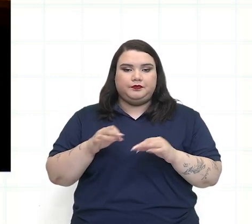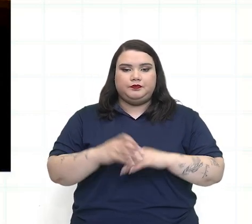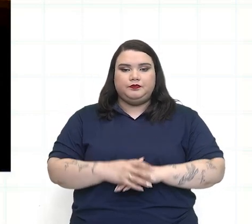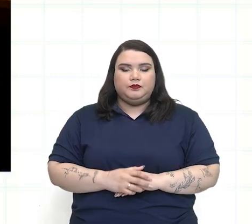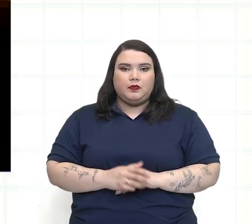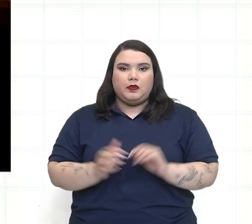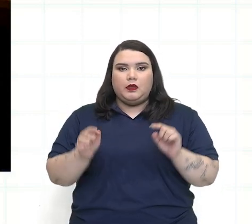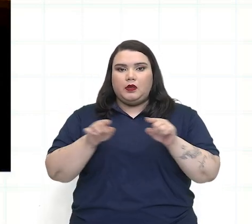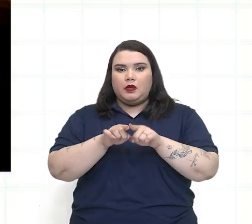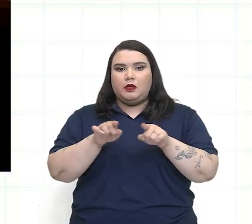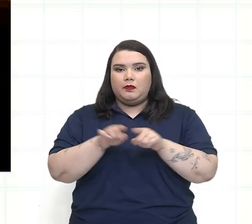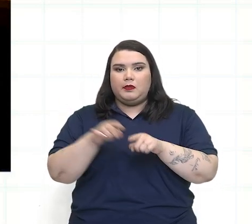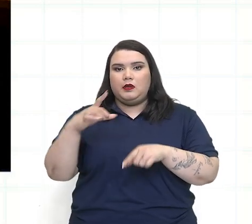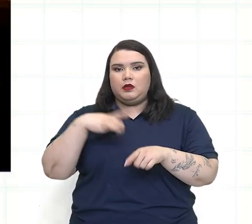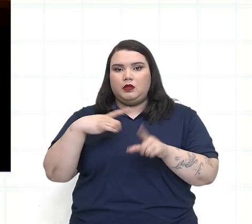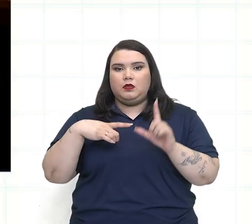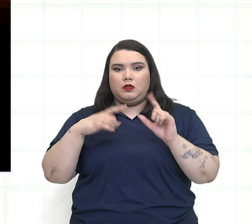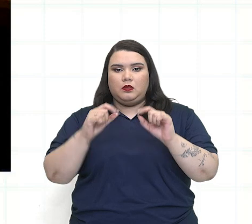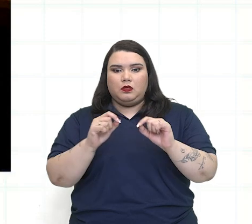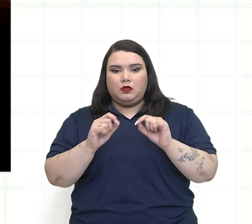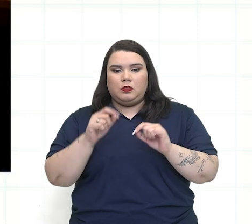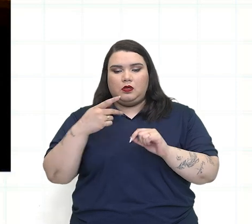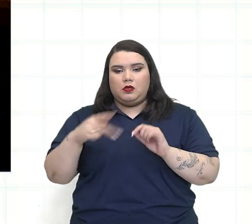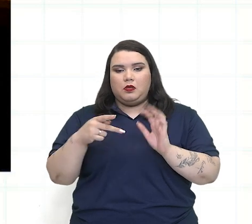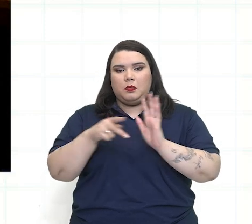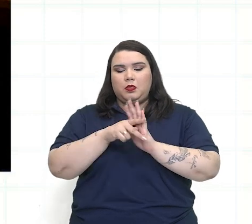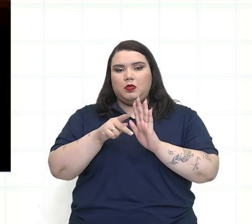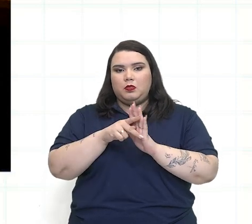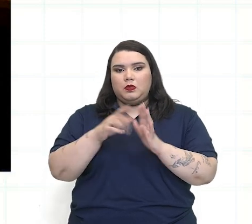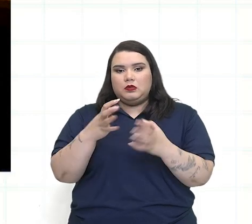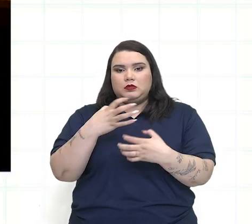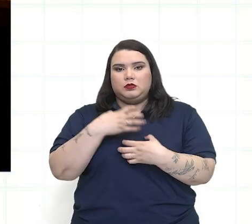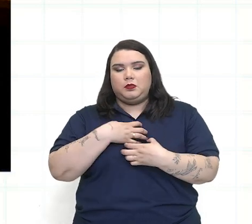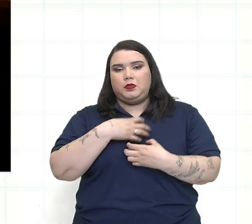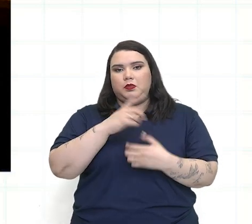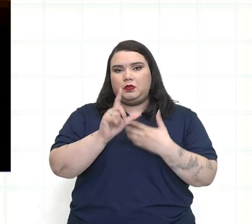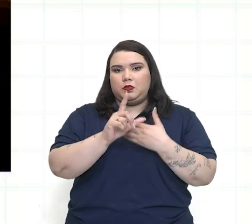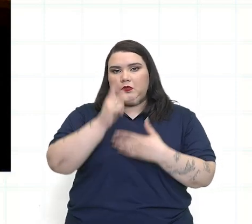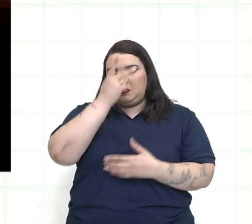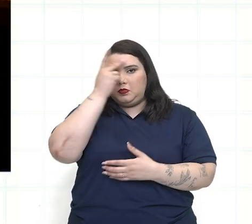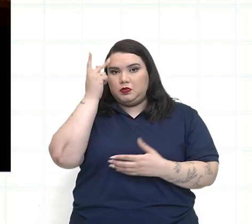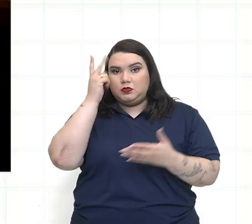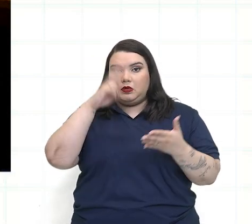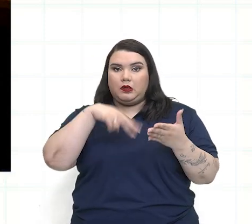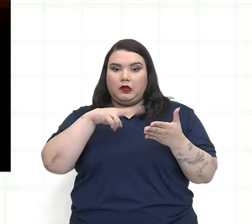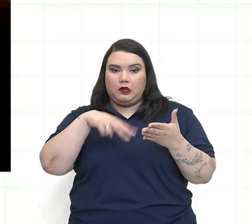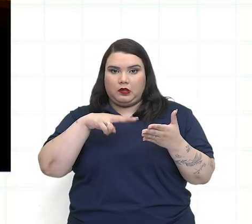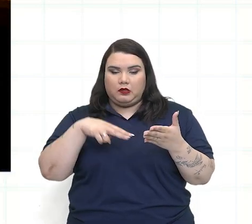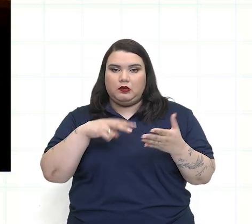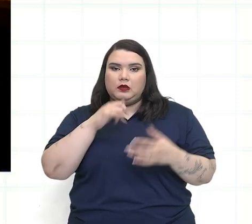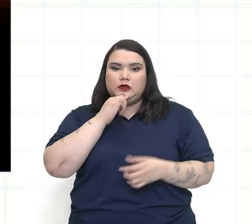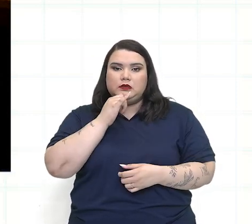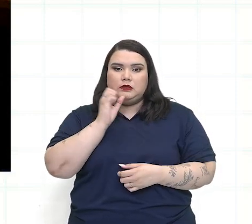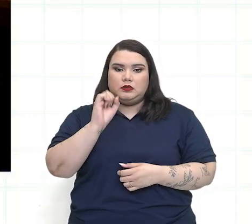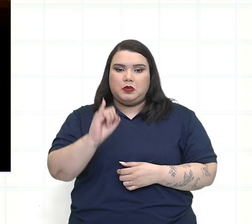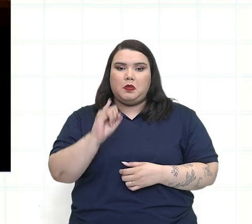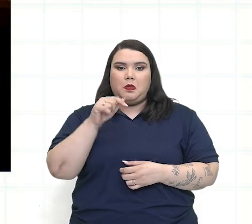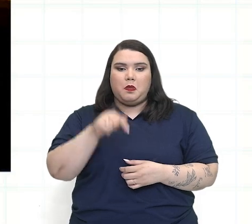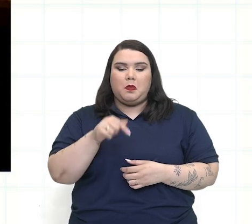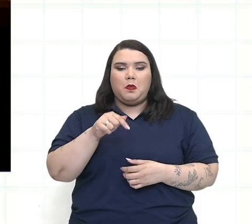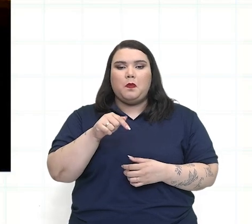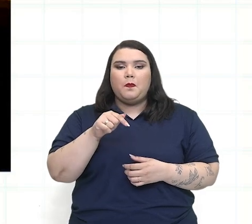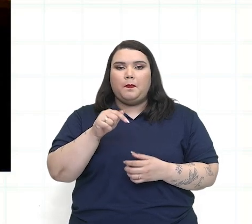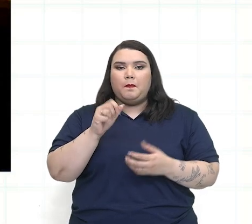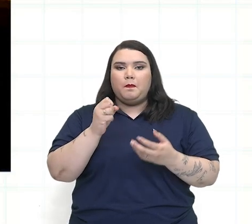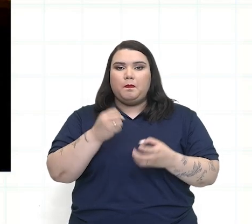de também mexer com os sentimentos do leitor, da pessoa que está lendo. Por exemplo, se for um poema de amor e trata